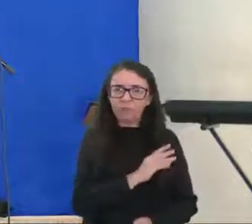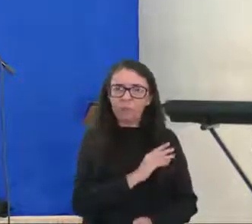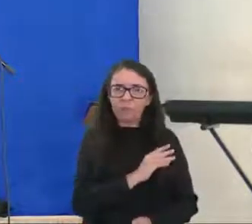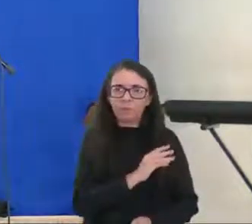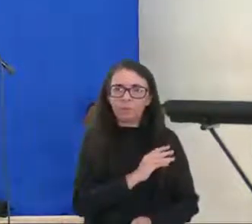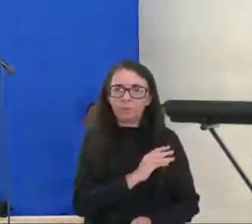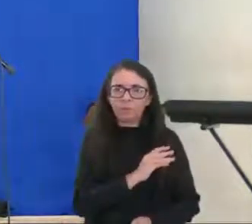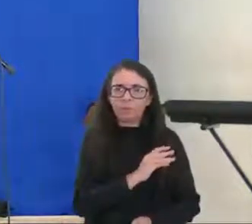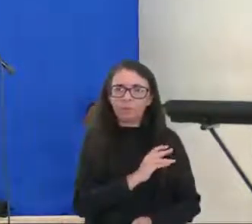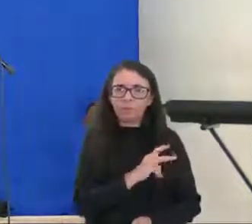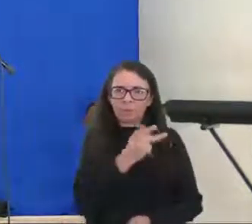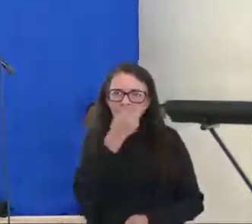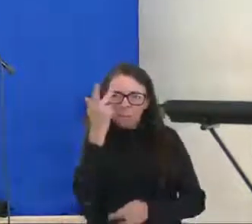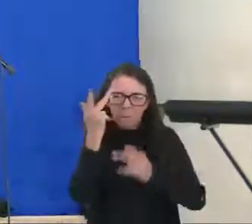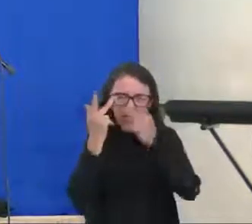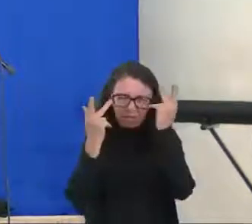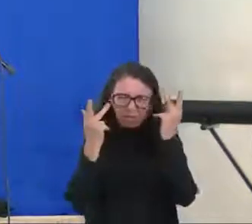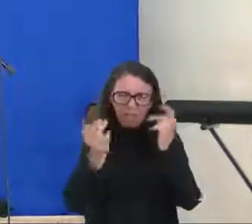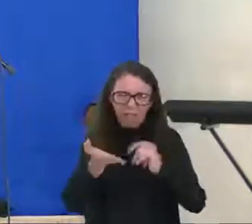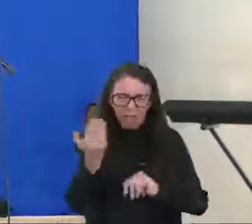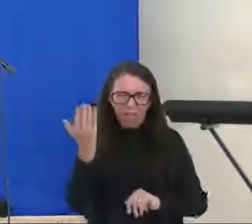o Velho Testamento